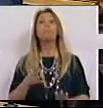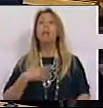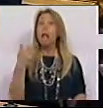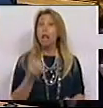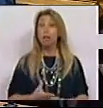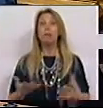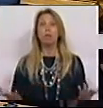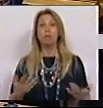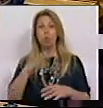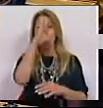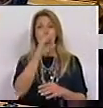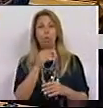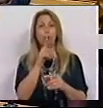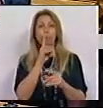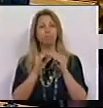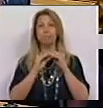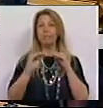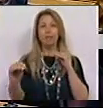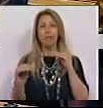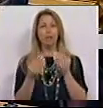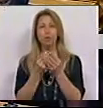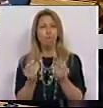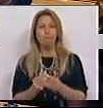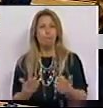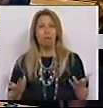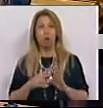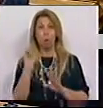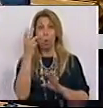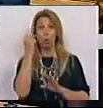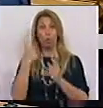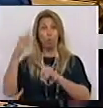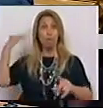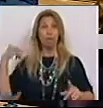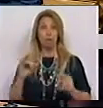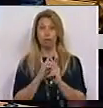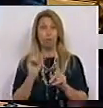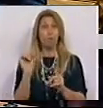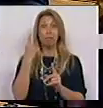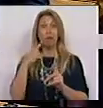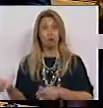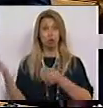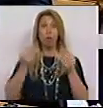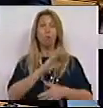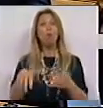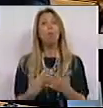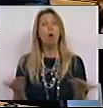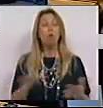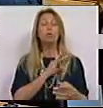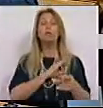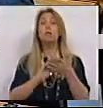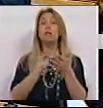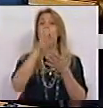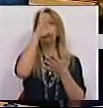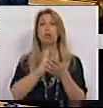tem-se mantido em silêncio sobre esta matéria. Desde outubro passado, desde a primeira vez que apresentamos esta proposta, nem o Sr. Secretário de Estado dos Transportes,